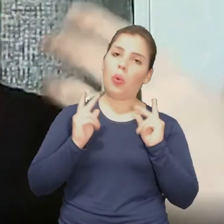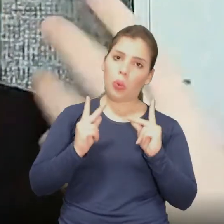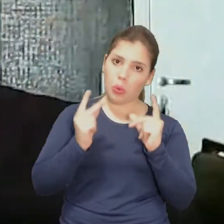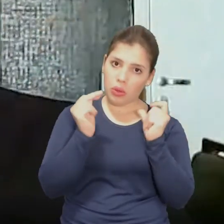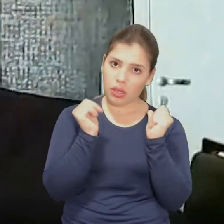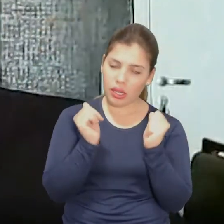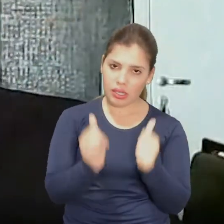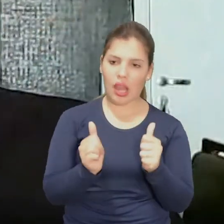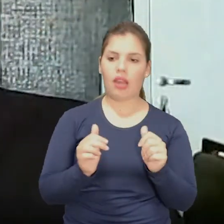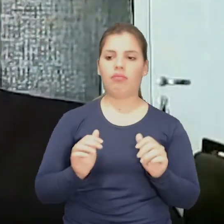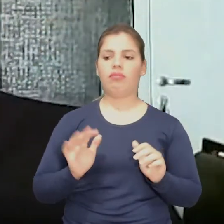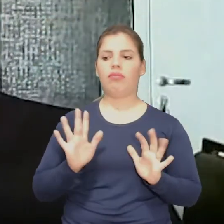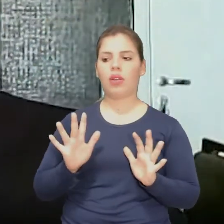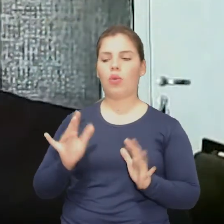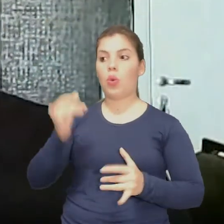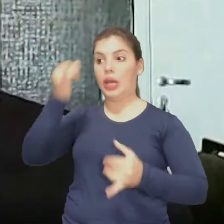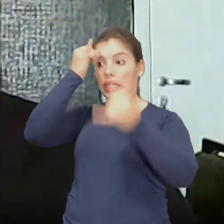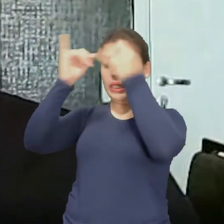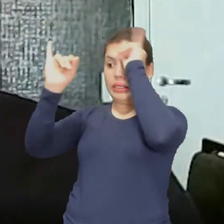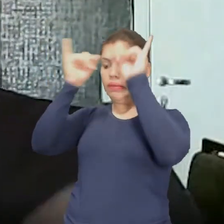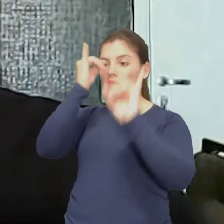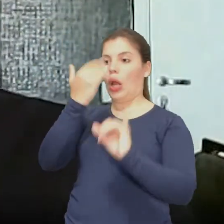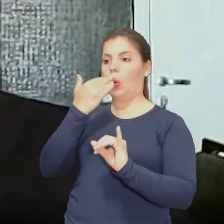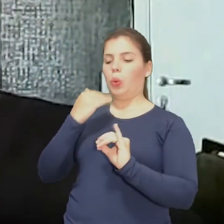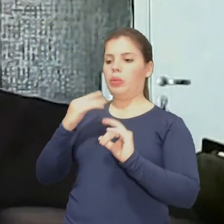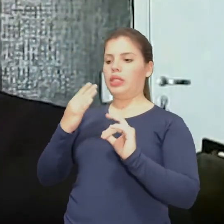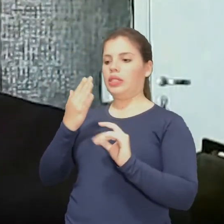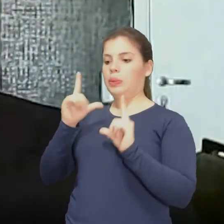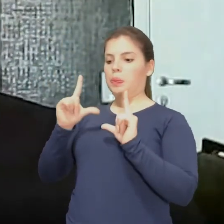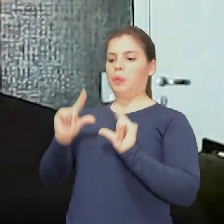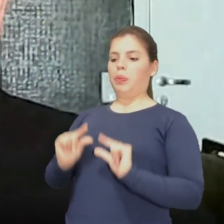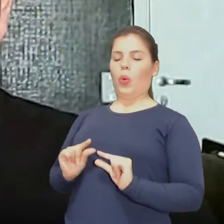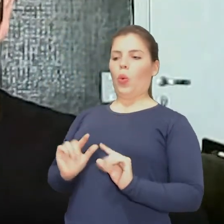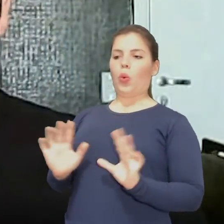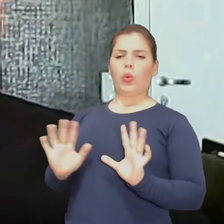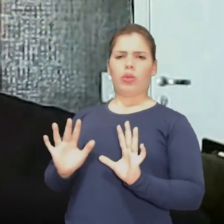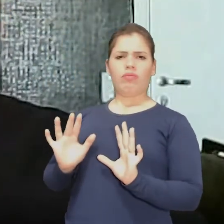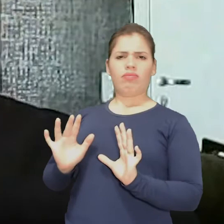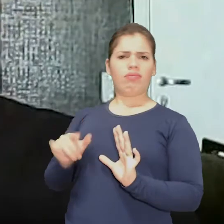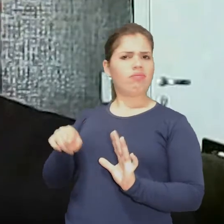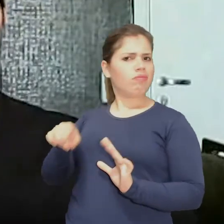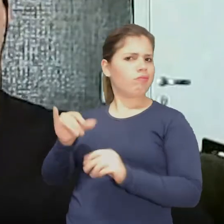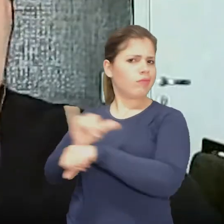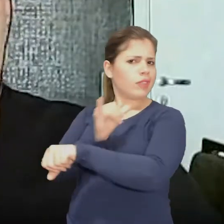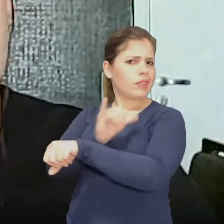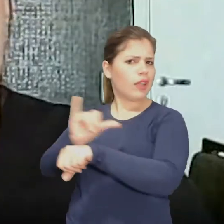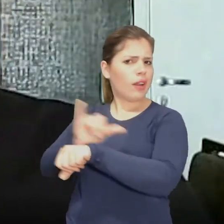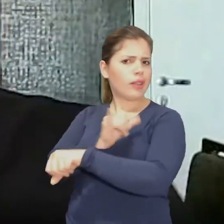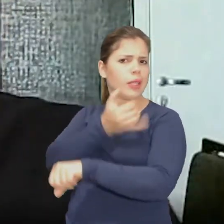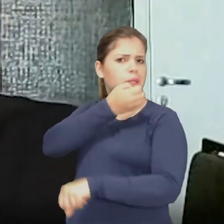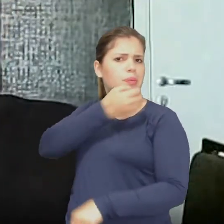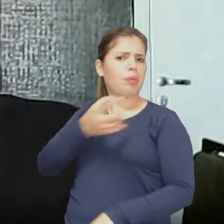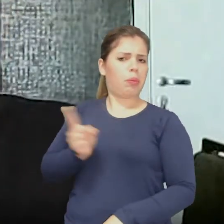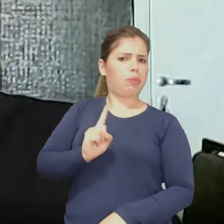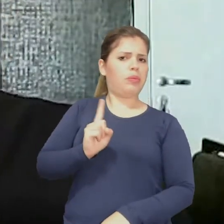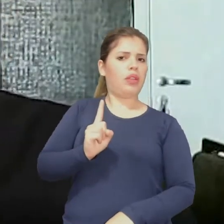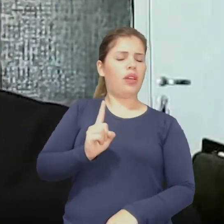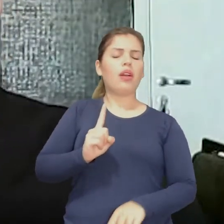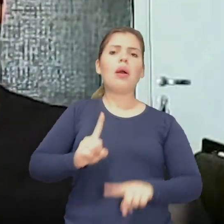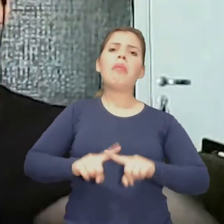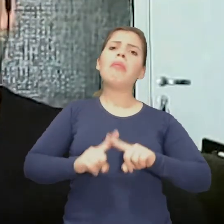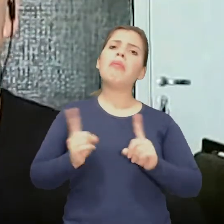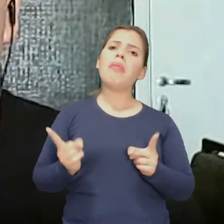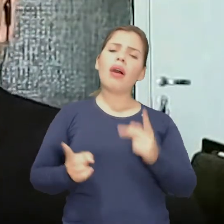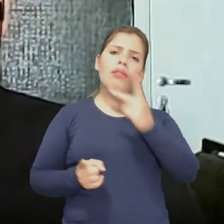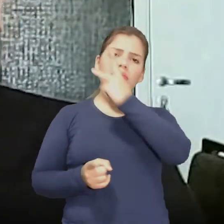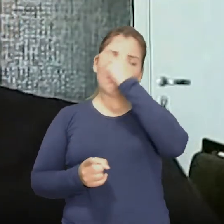se as dietas elas não são assim o caminho adequado, tá? Para seguir uma dieta restritiva, não é o